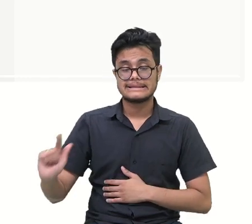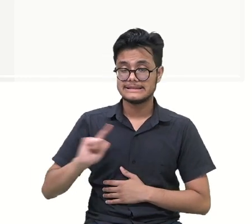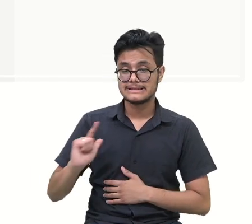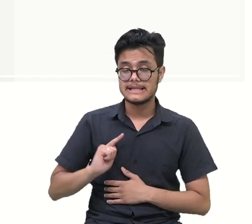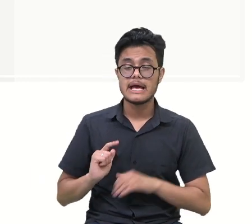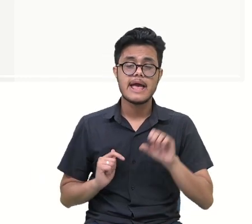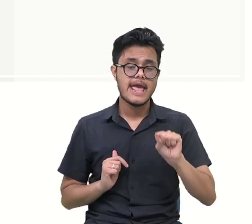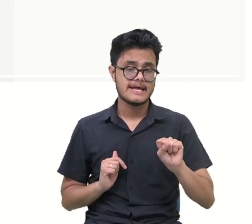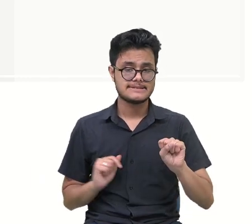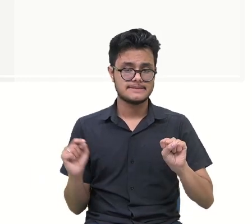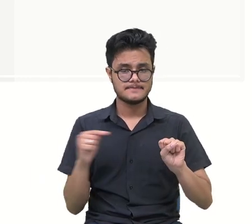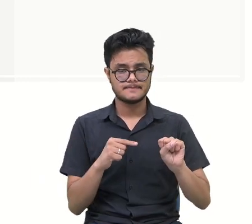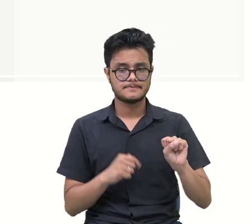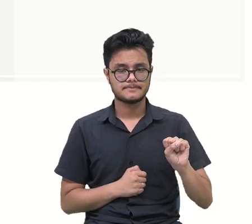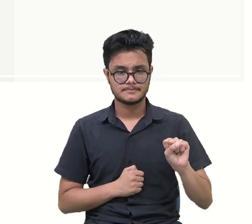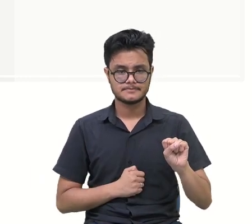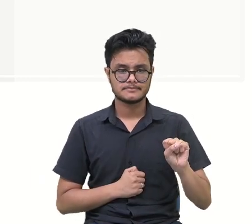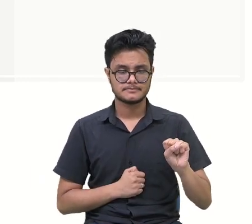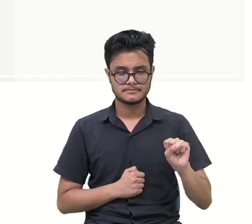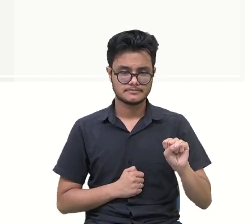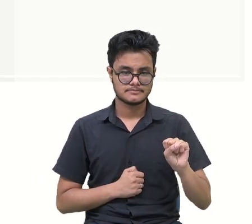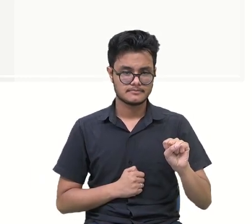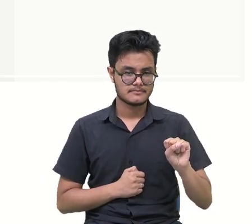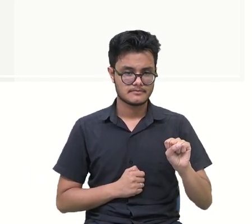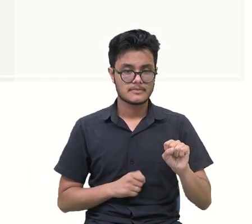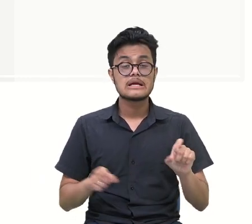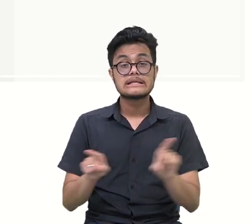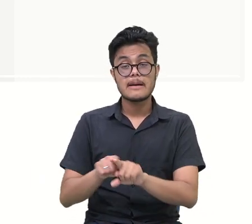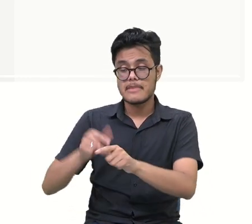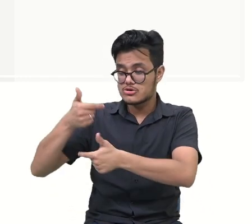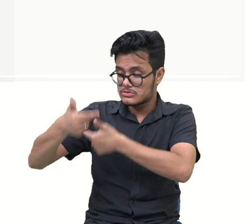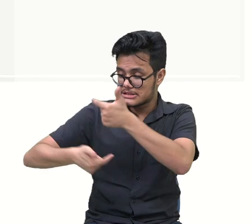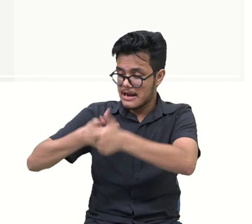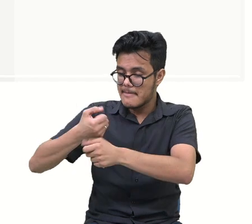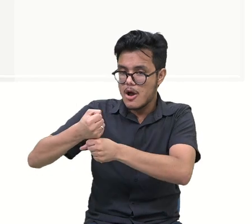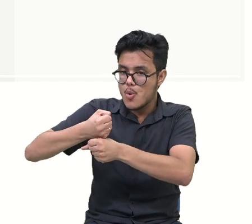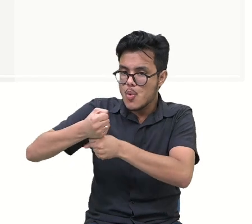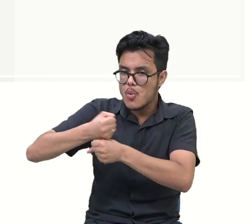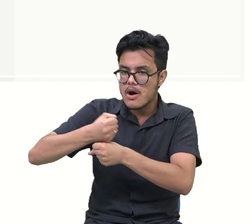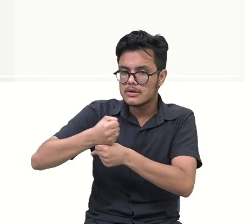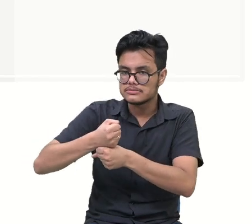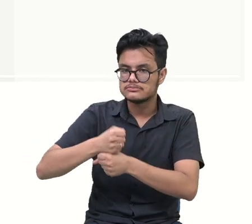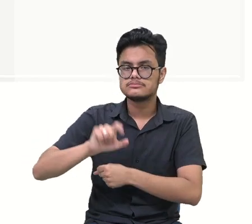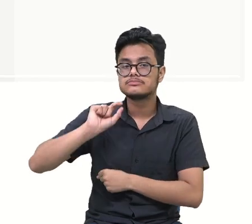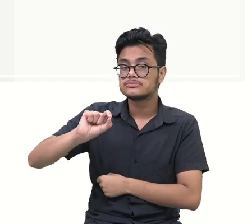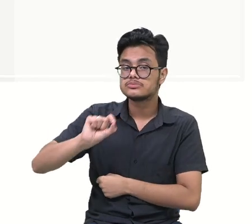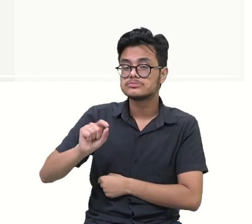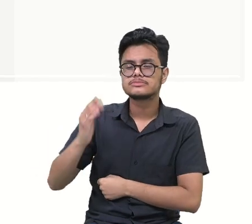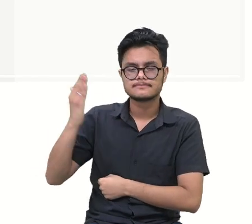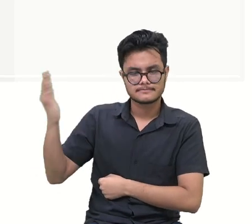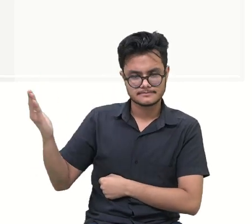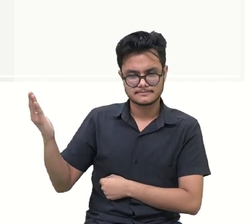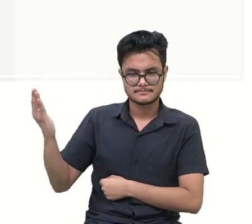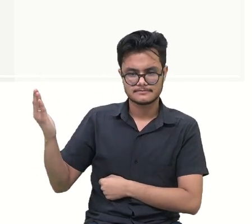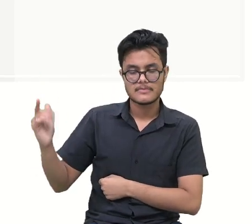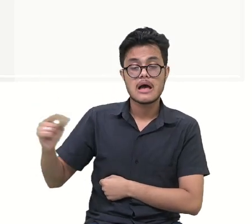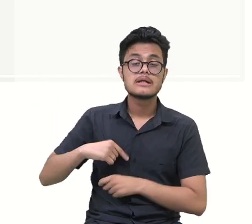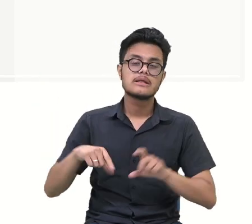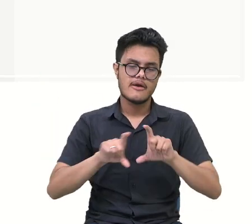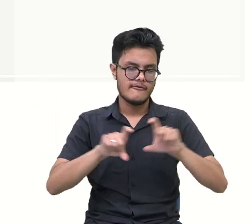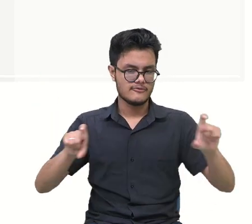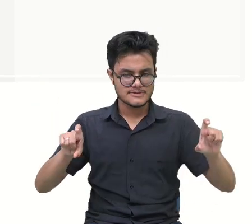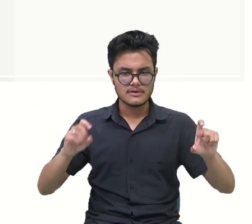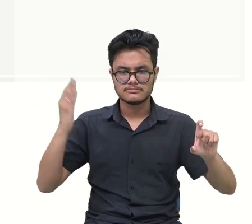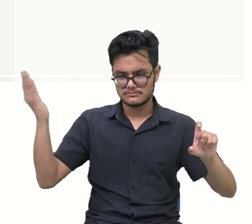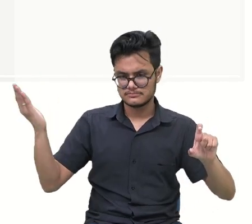de S, em função do tempo de serviço T em anos, é. Então, aqui está a